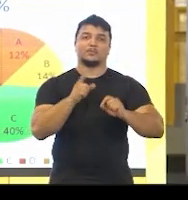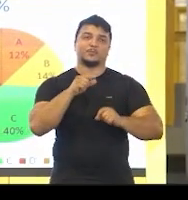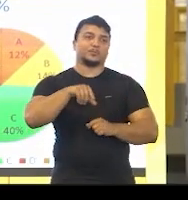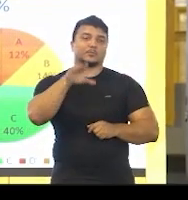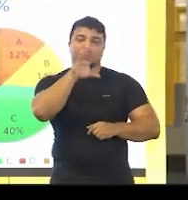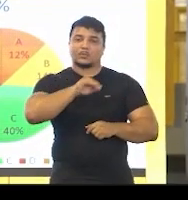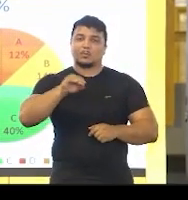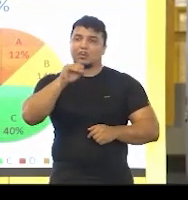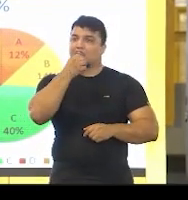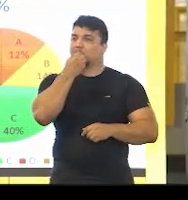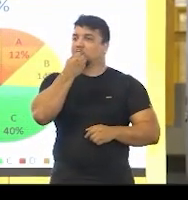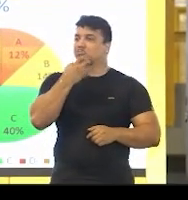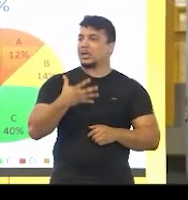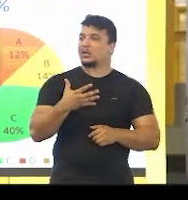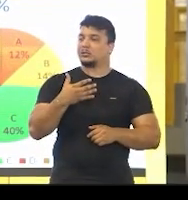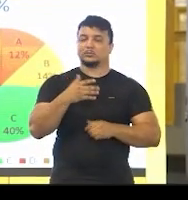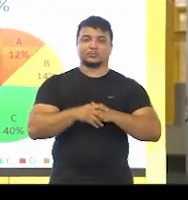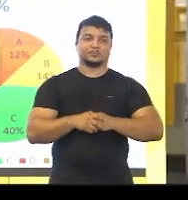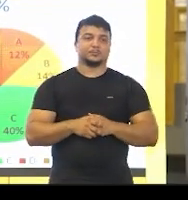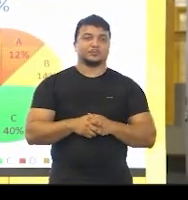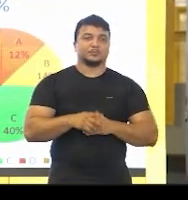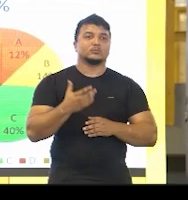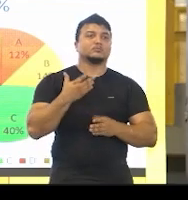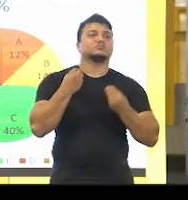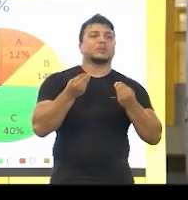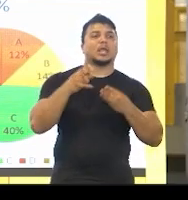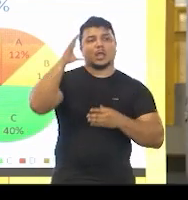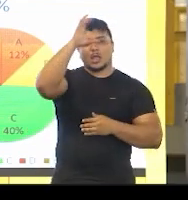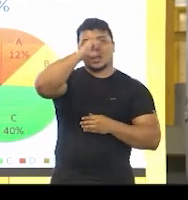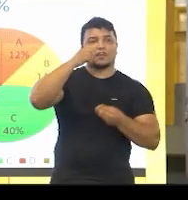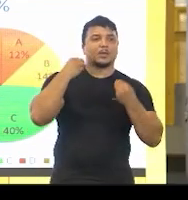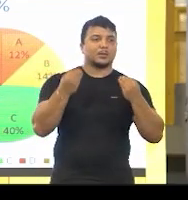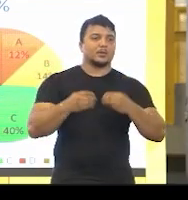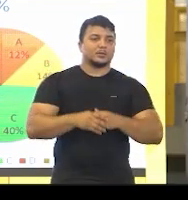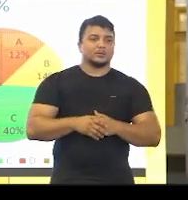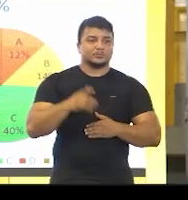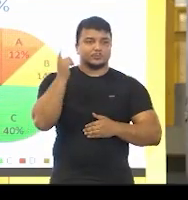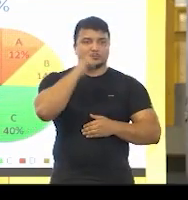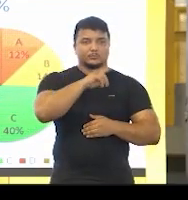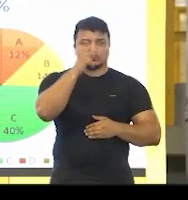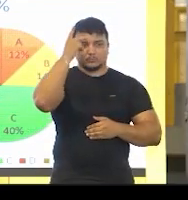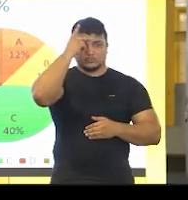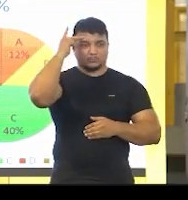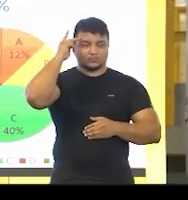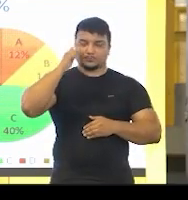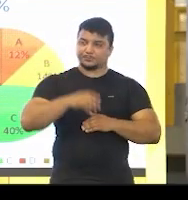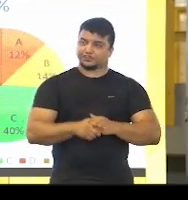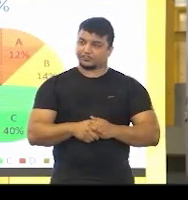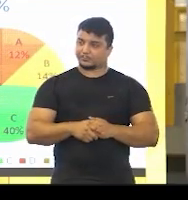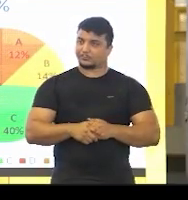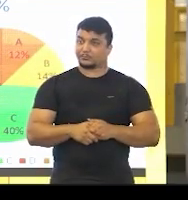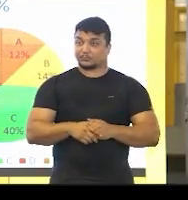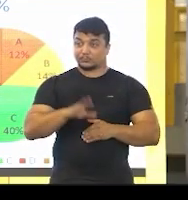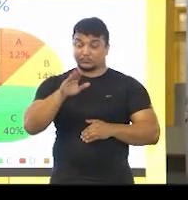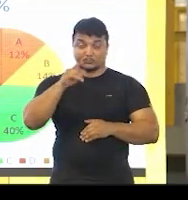A arte de falar bem. Para que é que eu tinha que aprender a arte de falar bem? Para convencer as pessoas. Ei, grifa o